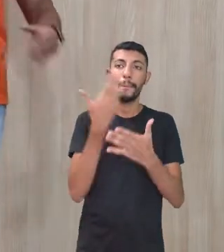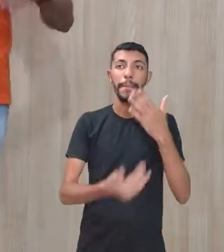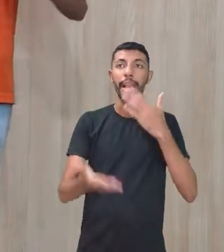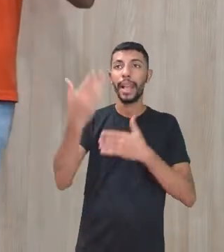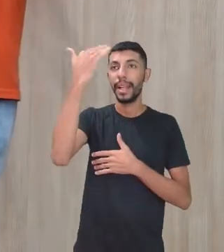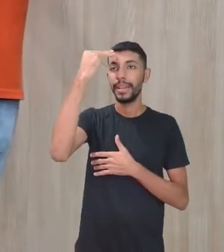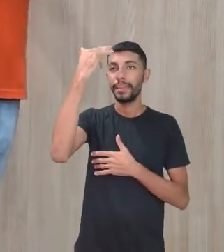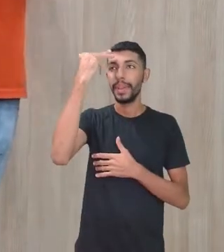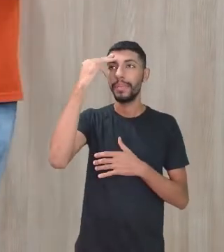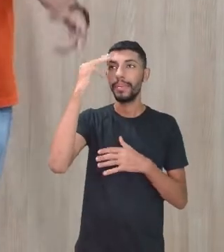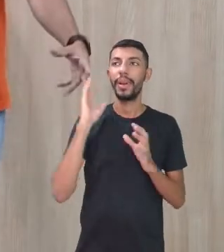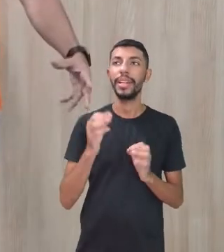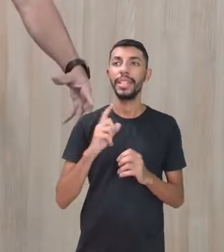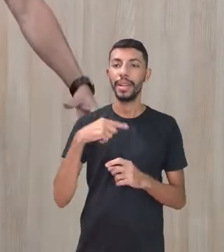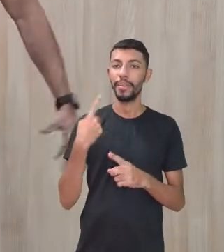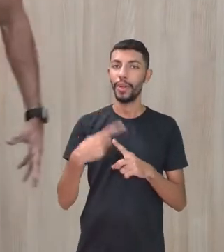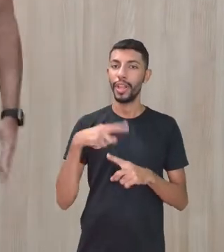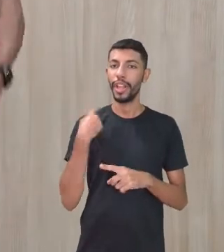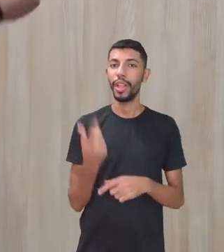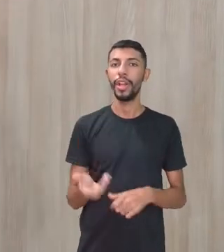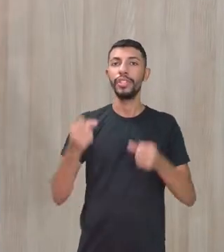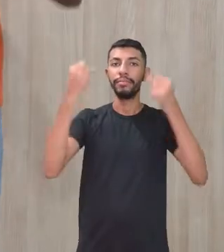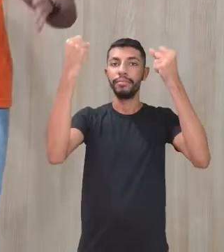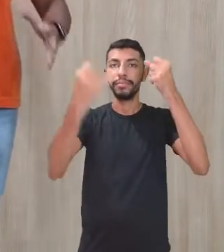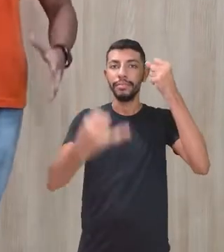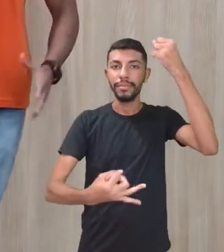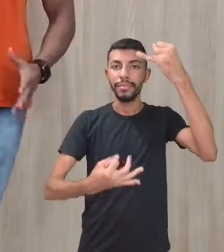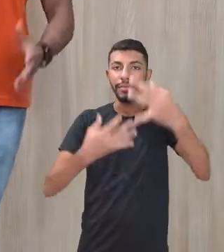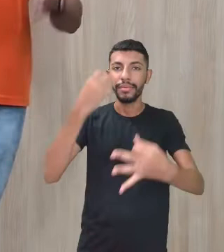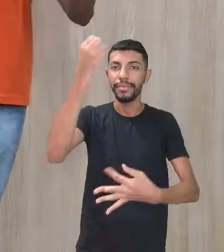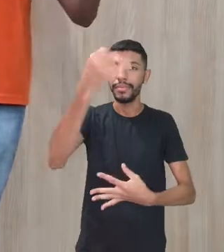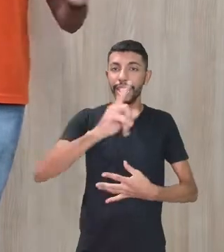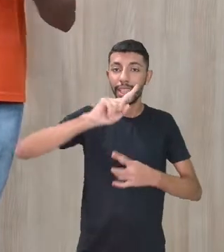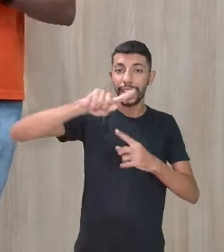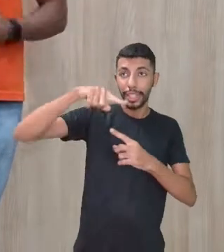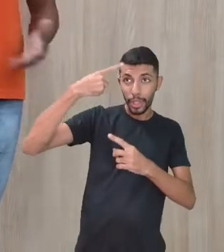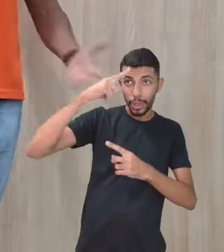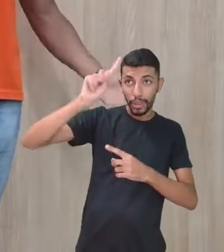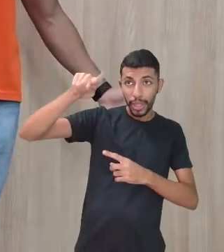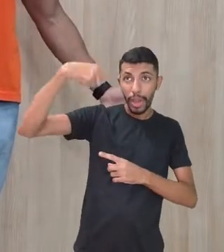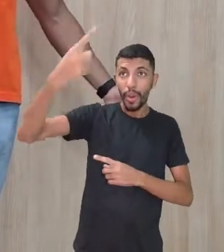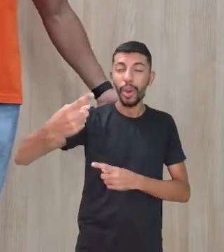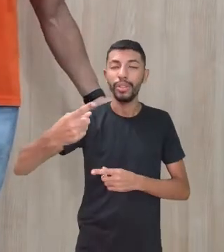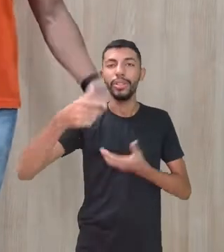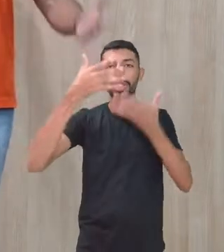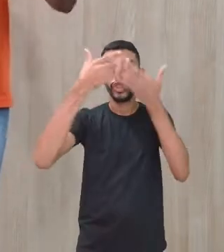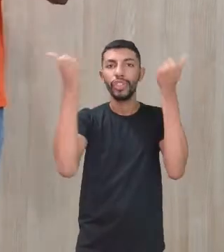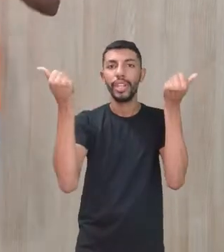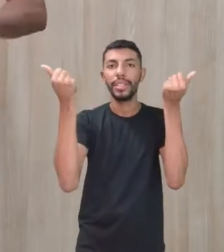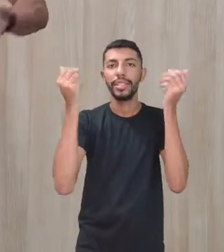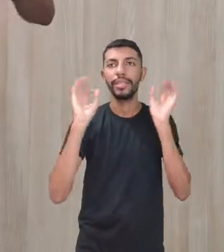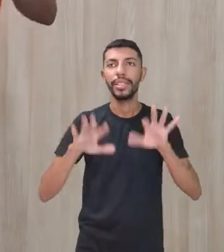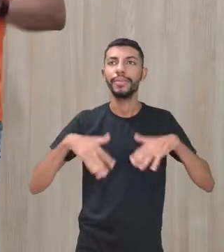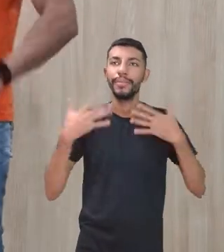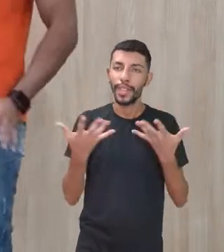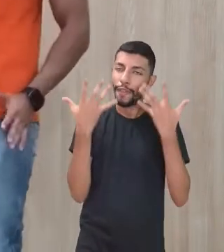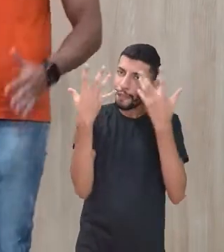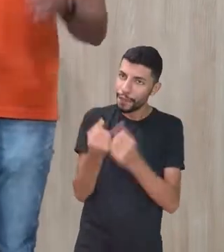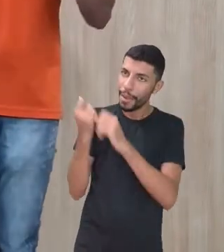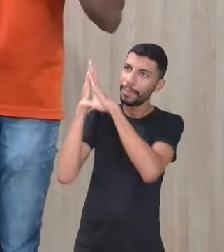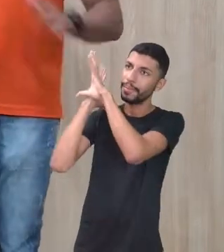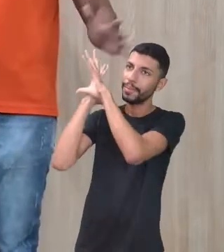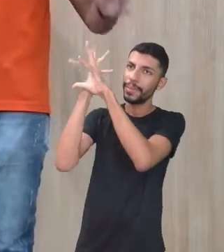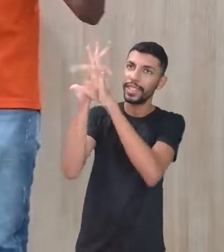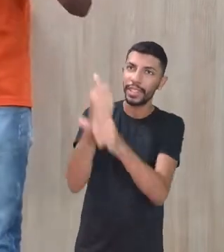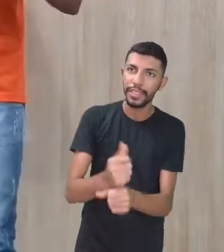Porque é verdade. A gente fala, né, e já se esquece. No então, dia seguinte não sabe. Pois é, então vou trazer aqui uma revisão